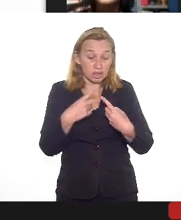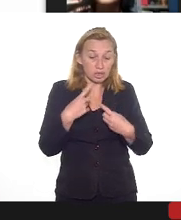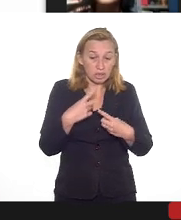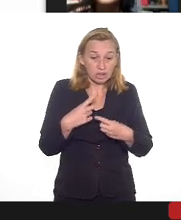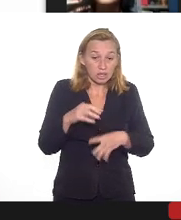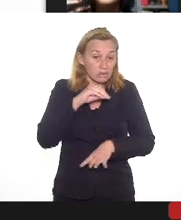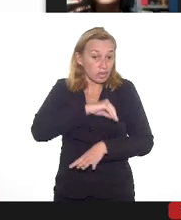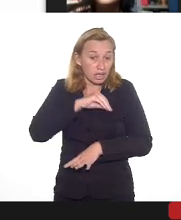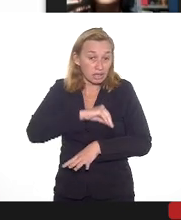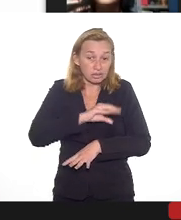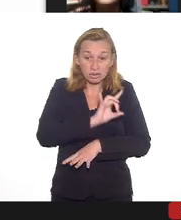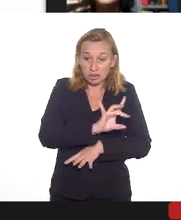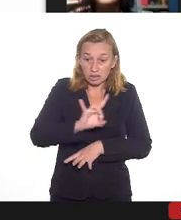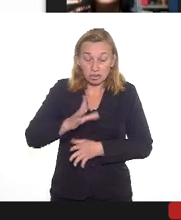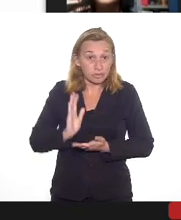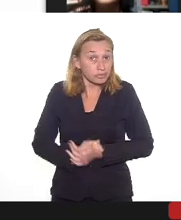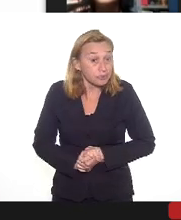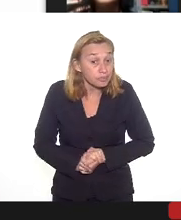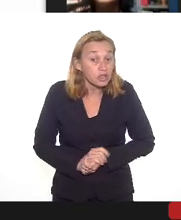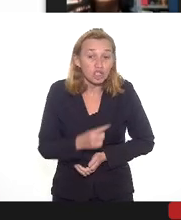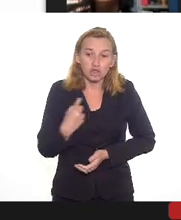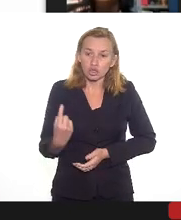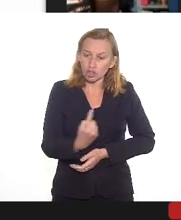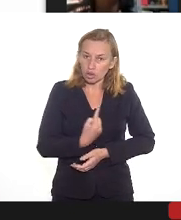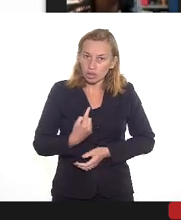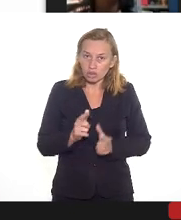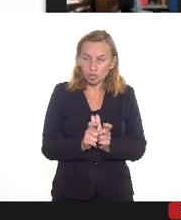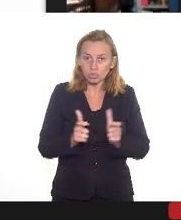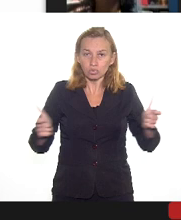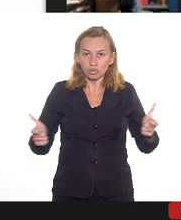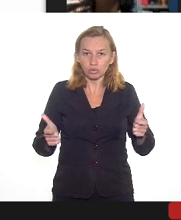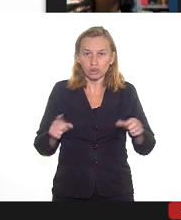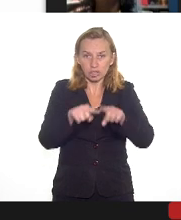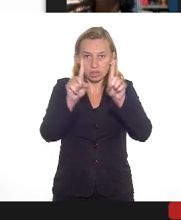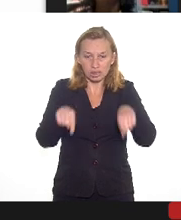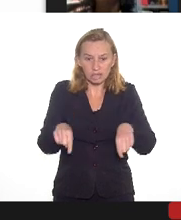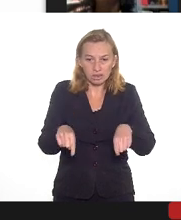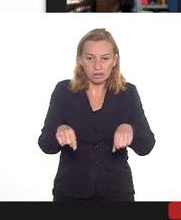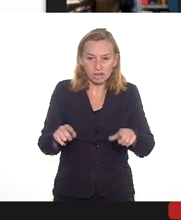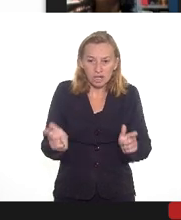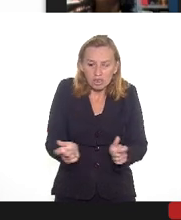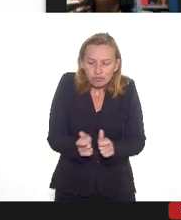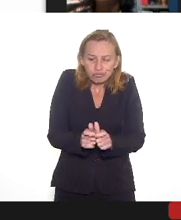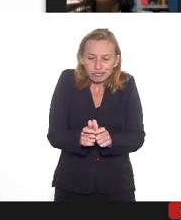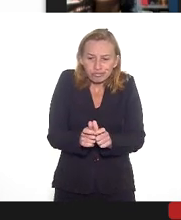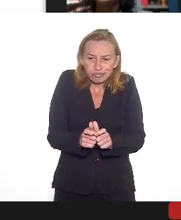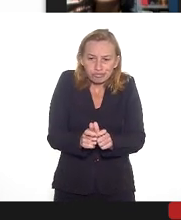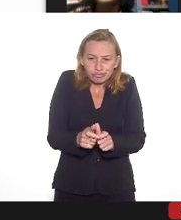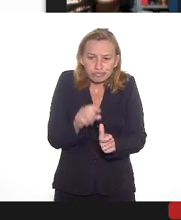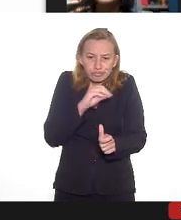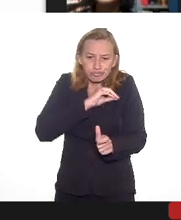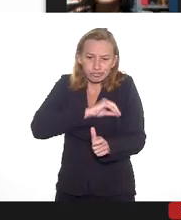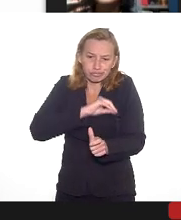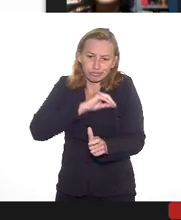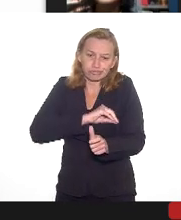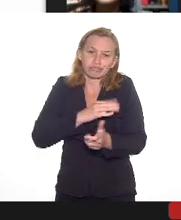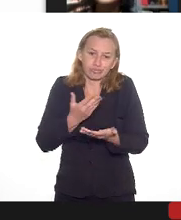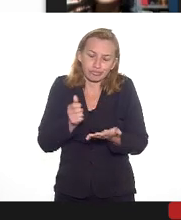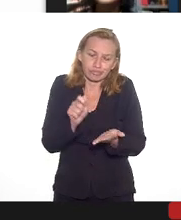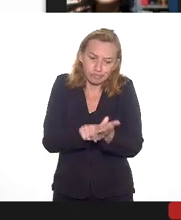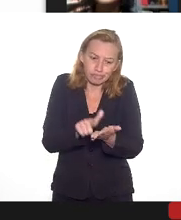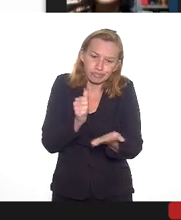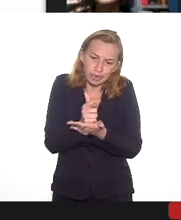salarial dos servidores. Por quê? Nós somos a grande maioria dos servidores, mas somos a minoria no que se refere à folha de